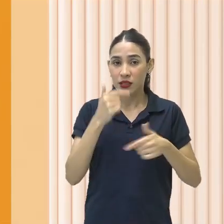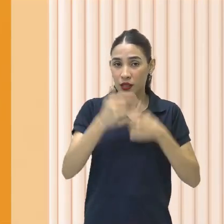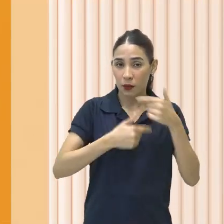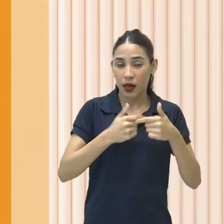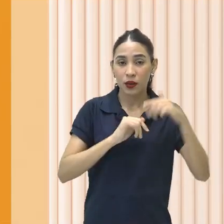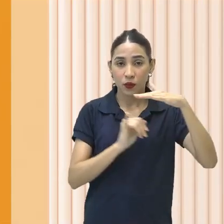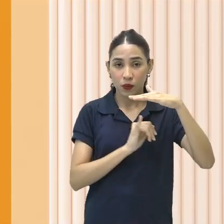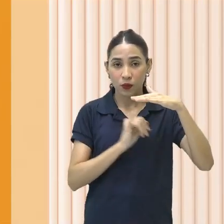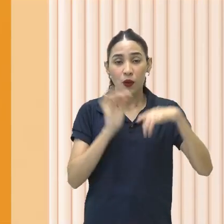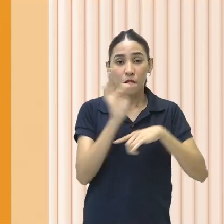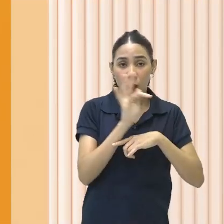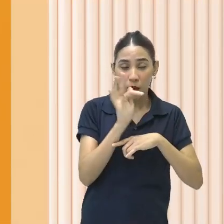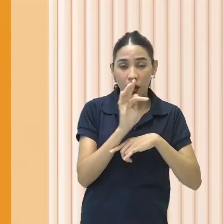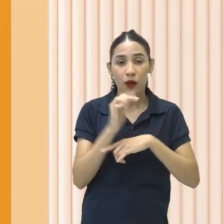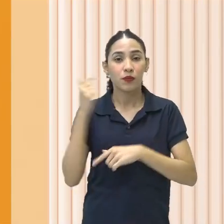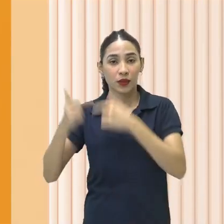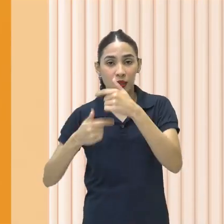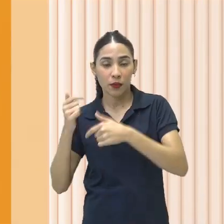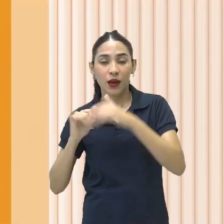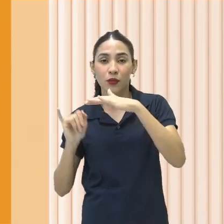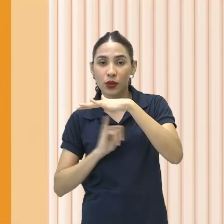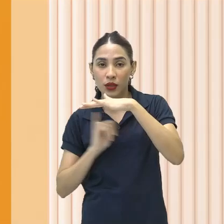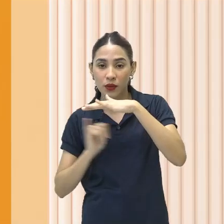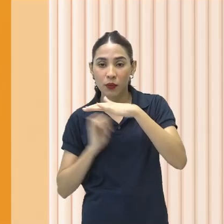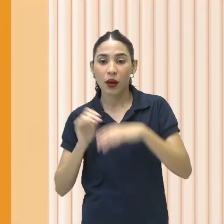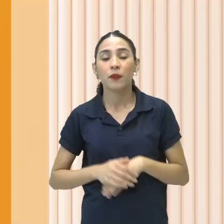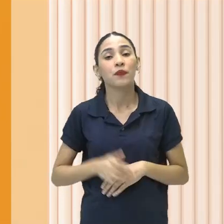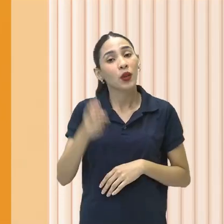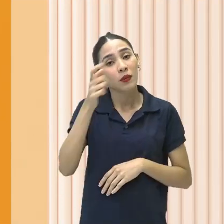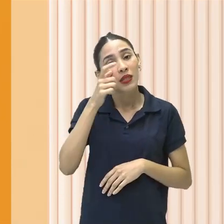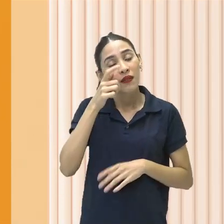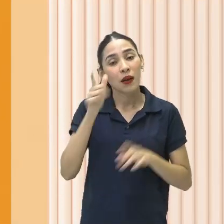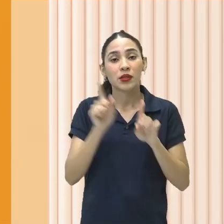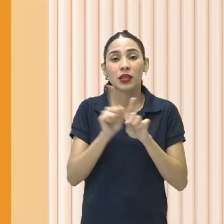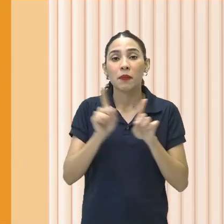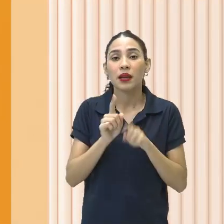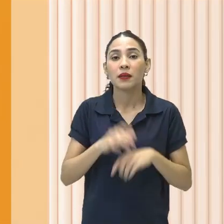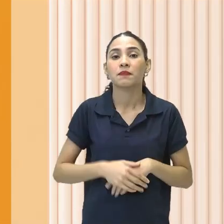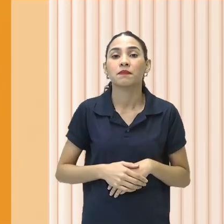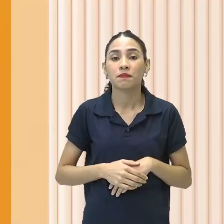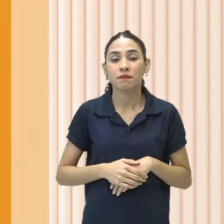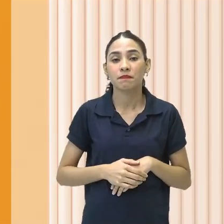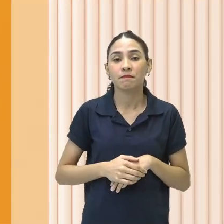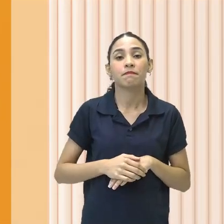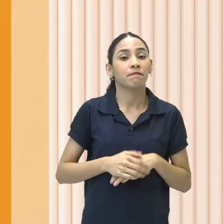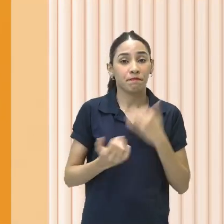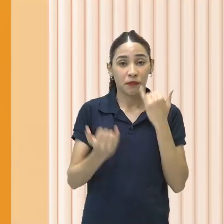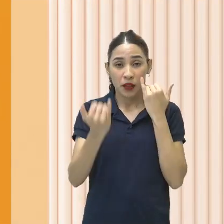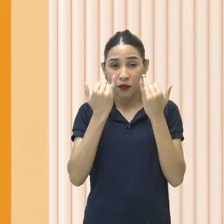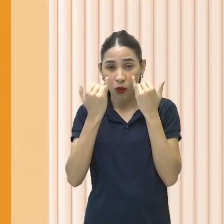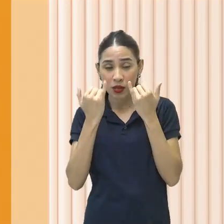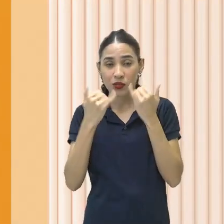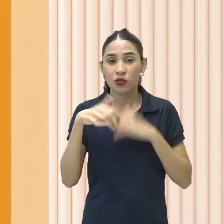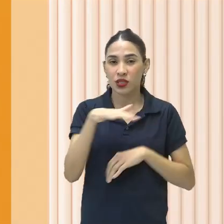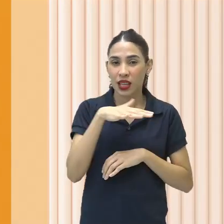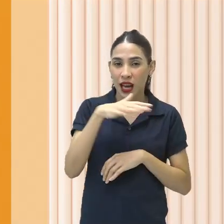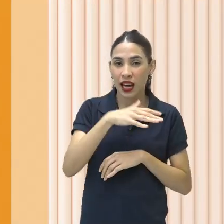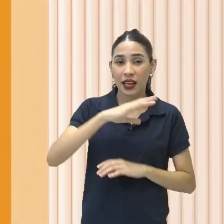trabalho formal, o trabalho informal, observamos os índices a respeito desses trabalhos na